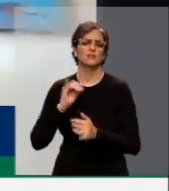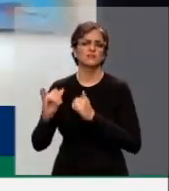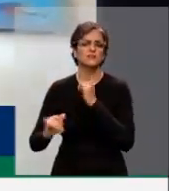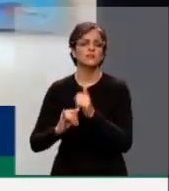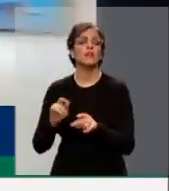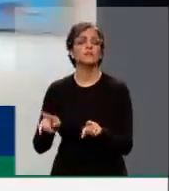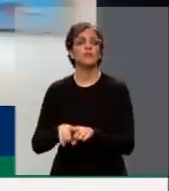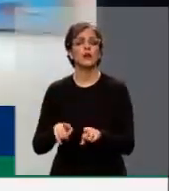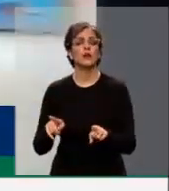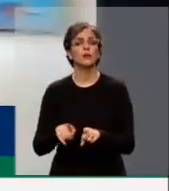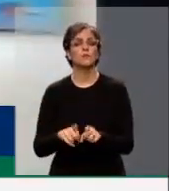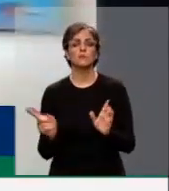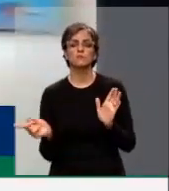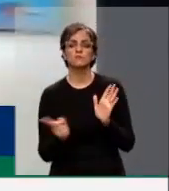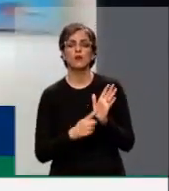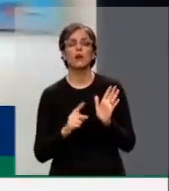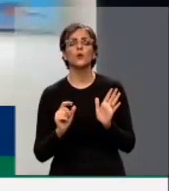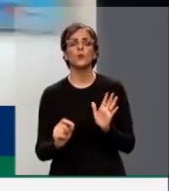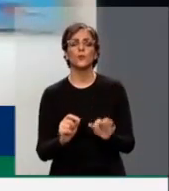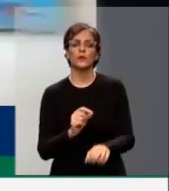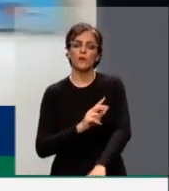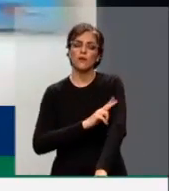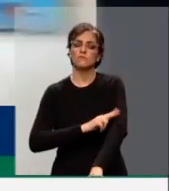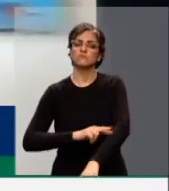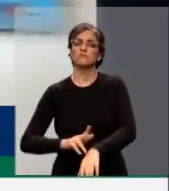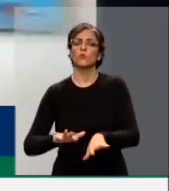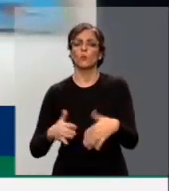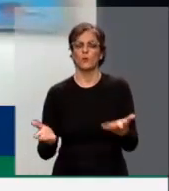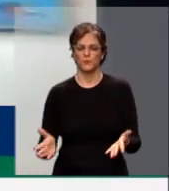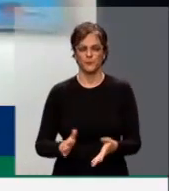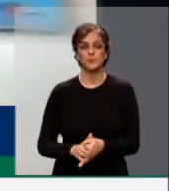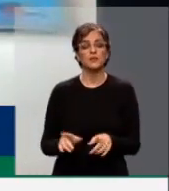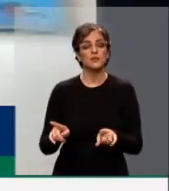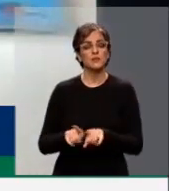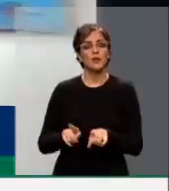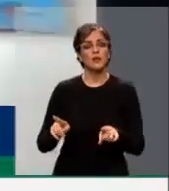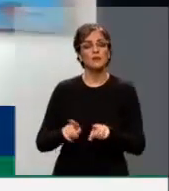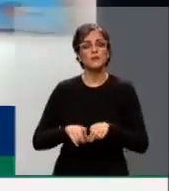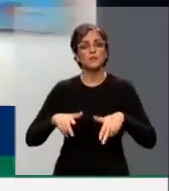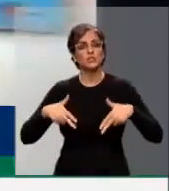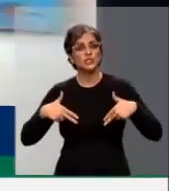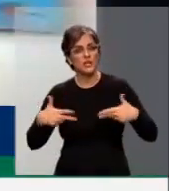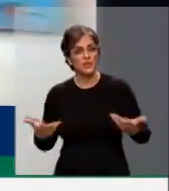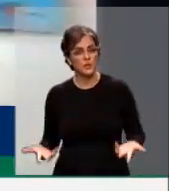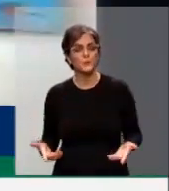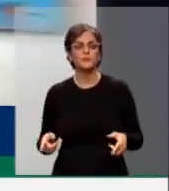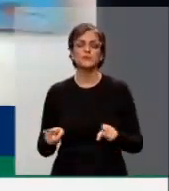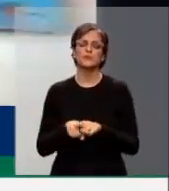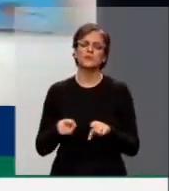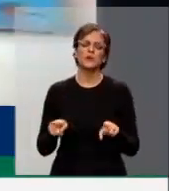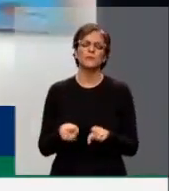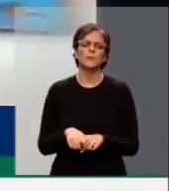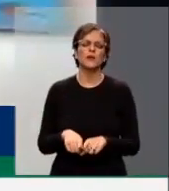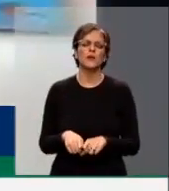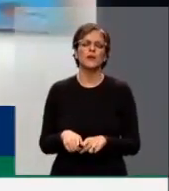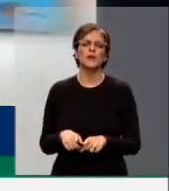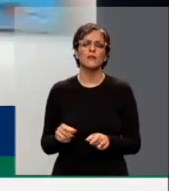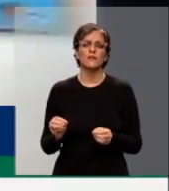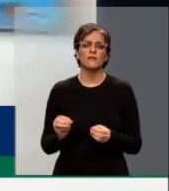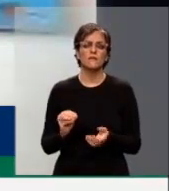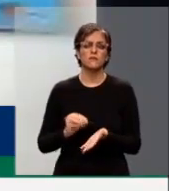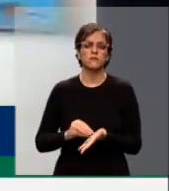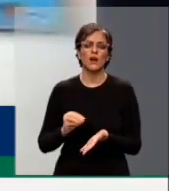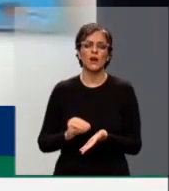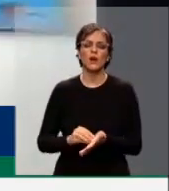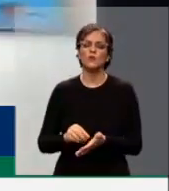raça-cor, mas também a subnotificação também da questão de gênero e do ponto de vista da